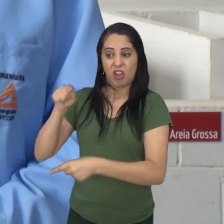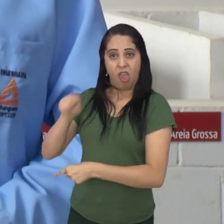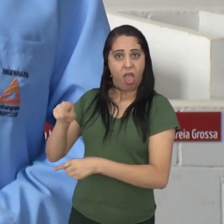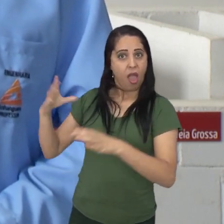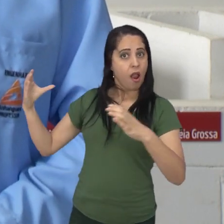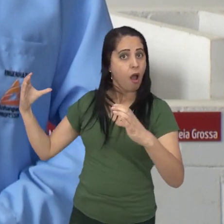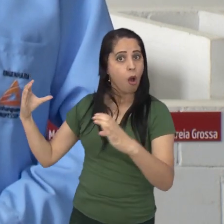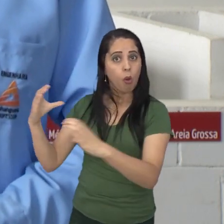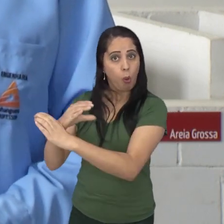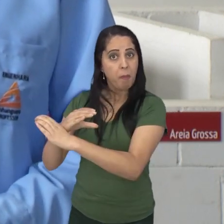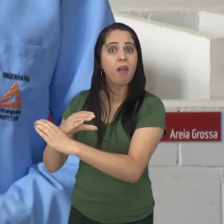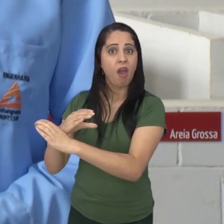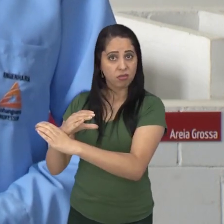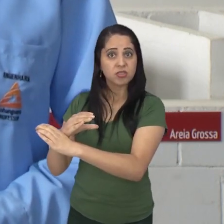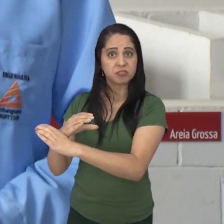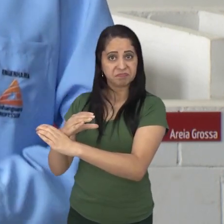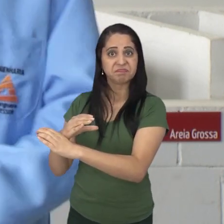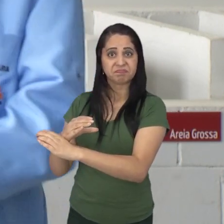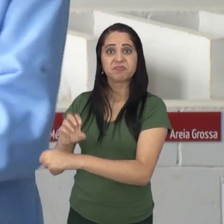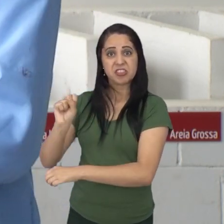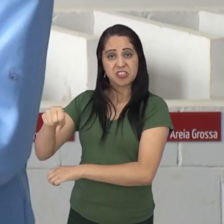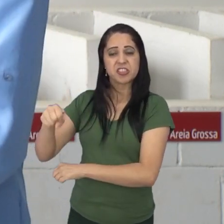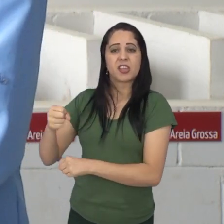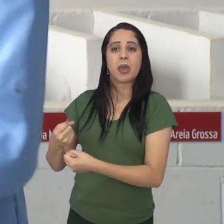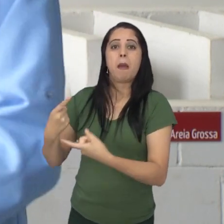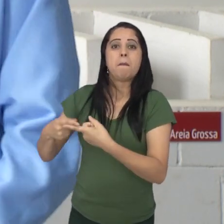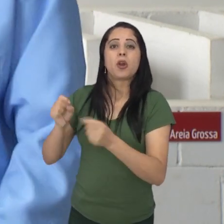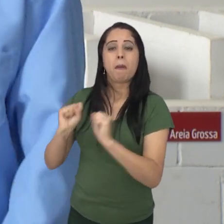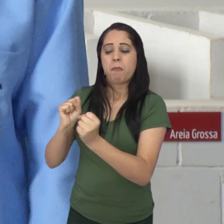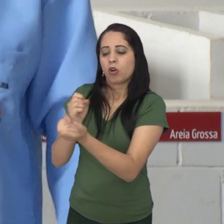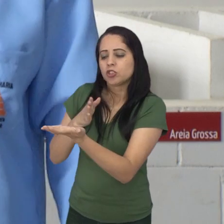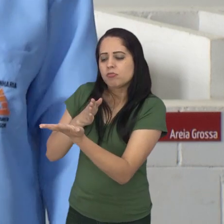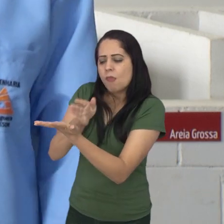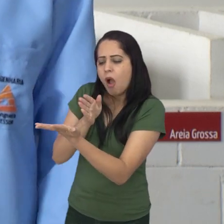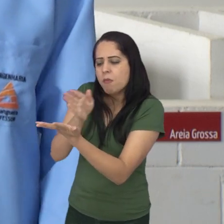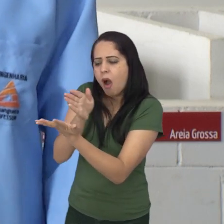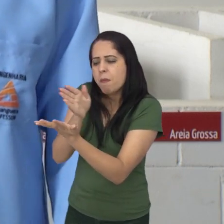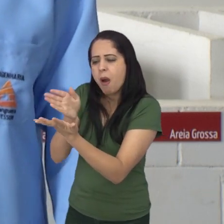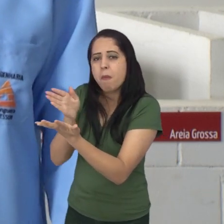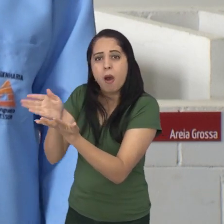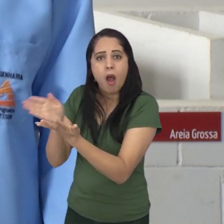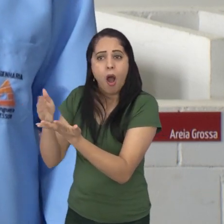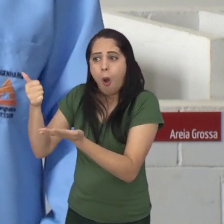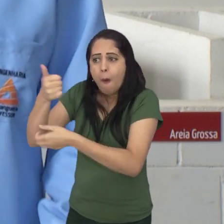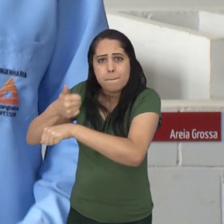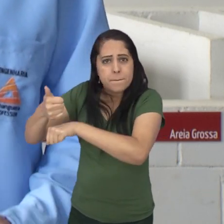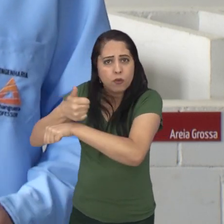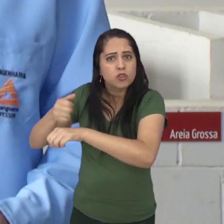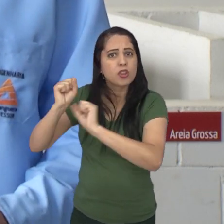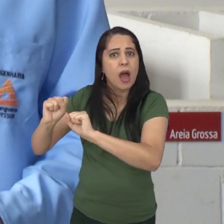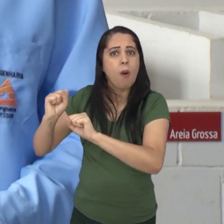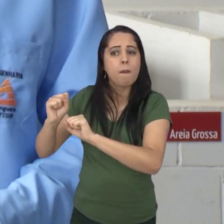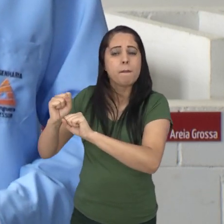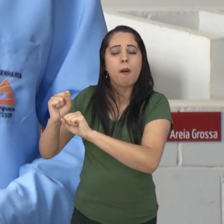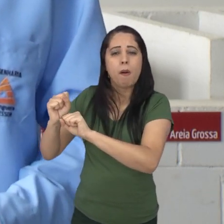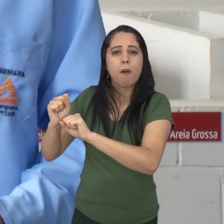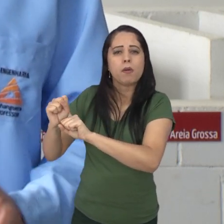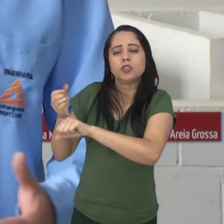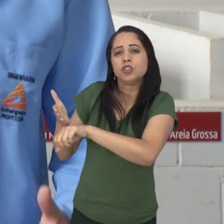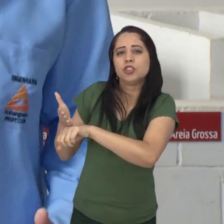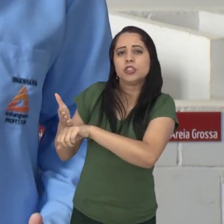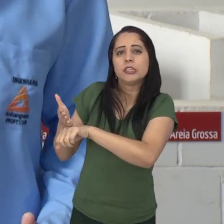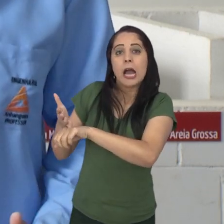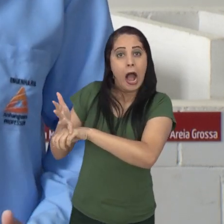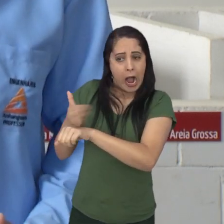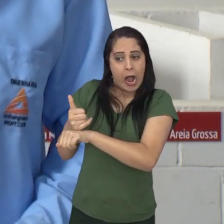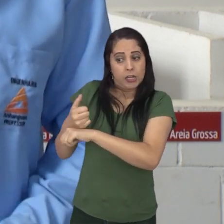lado, das engenharias, é uma das mais completas, porque o profissional, mesmo